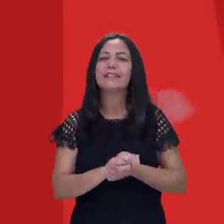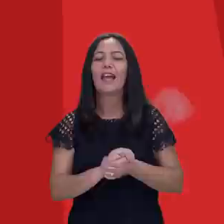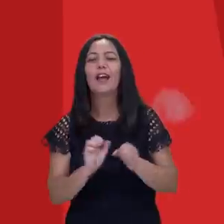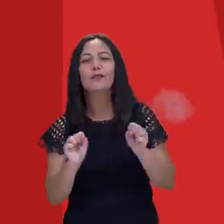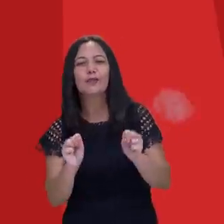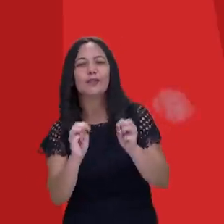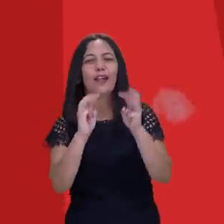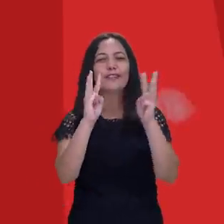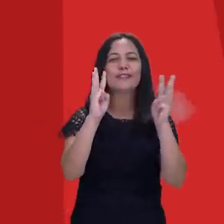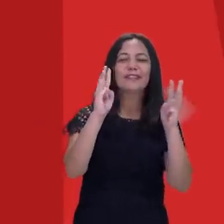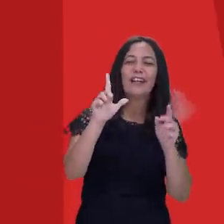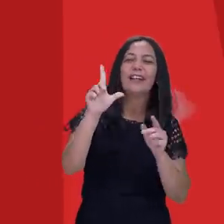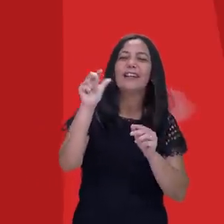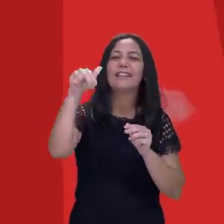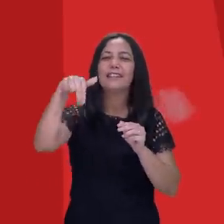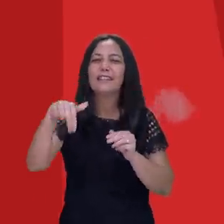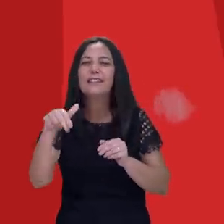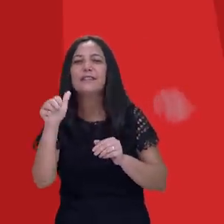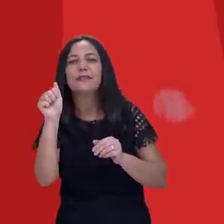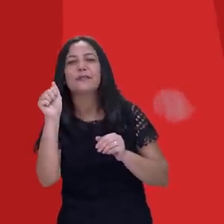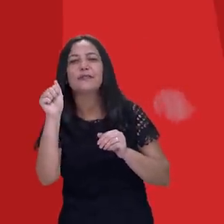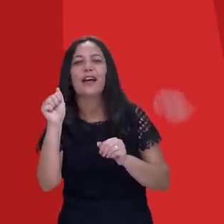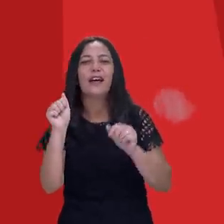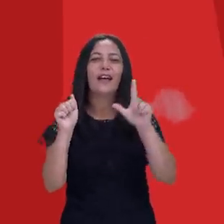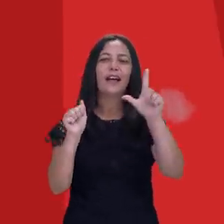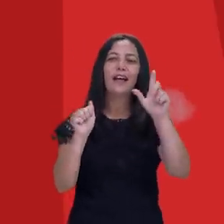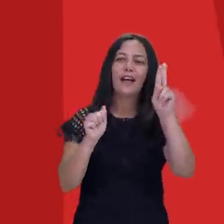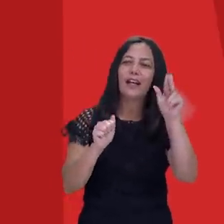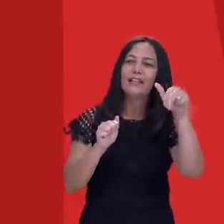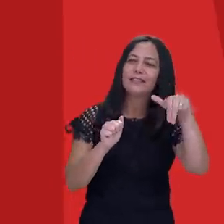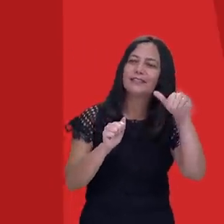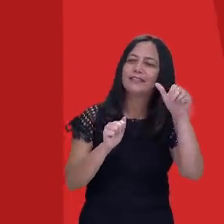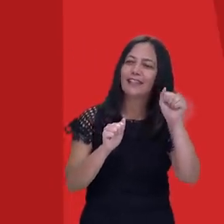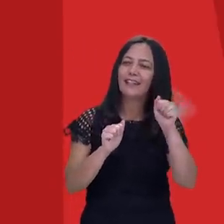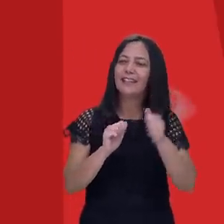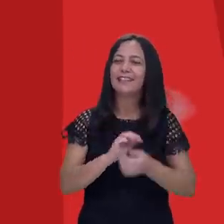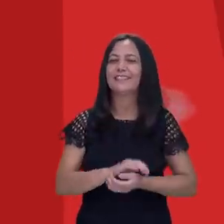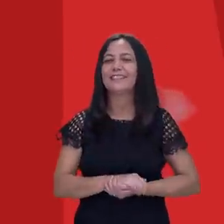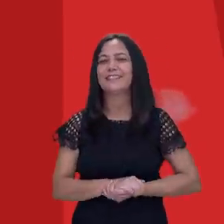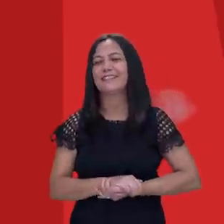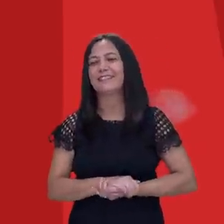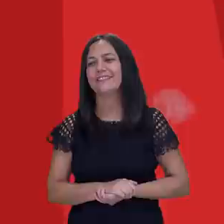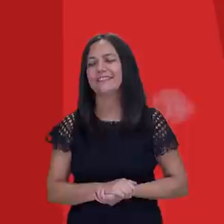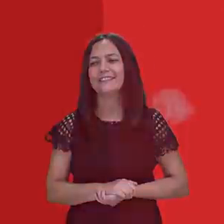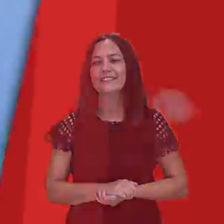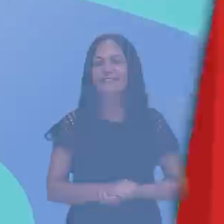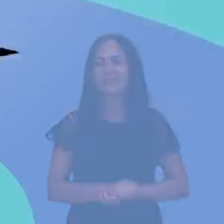Esse é o show da Luna, Luna, Luna.